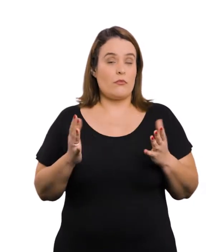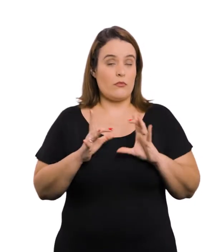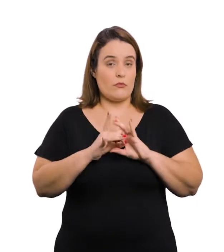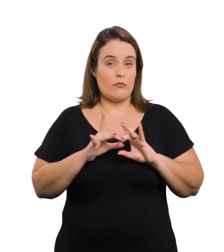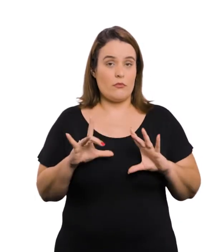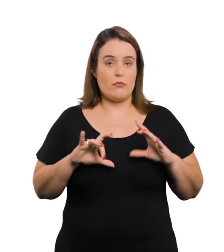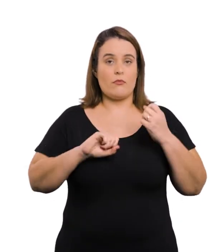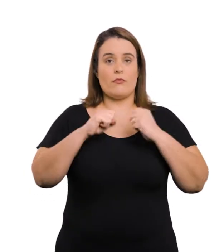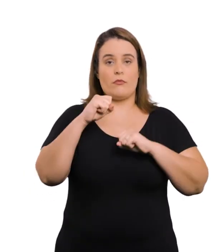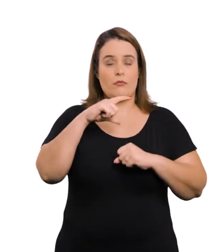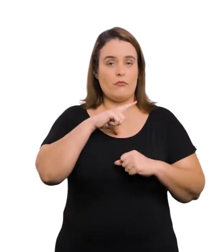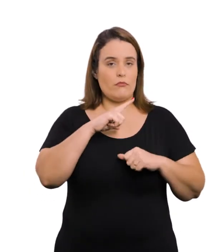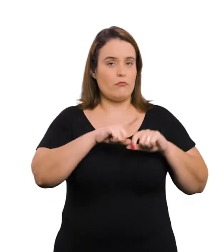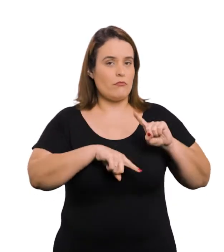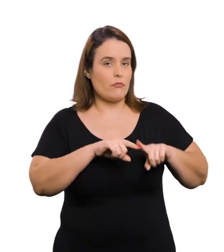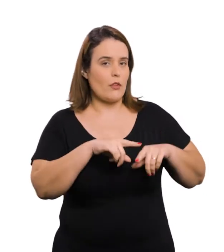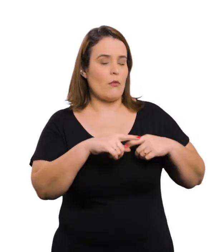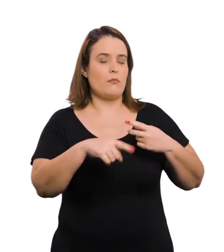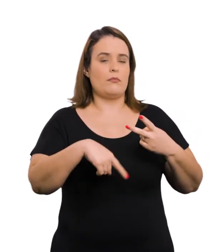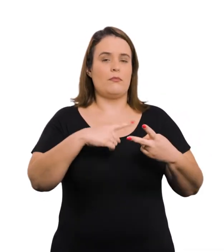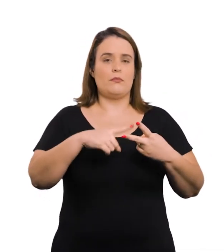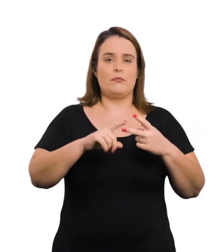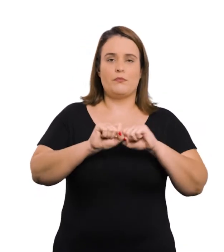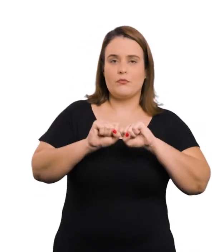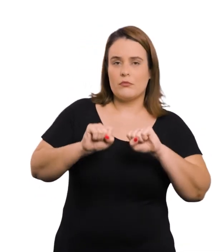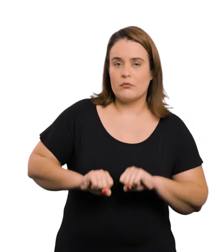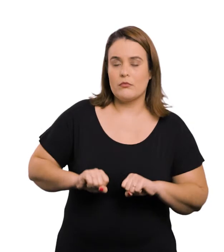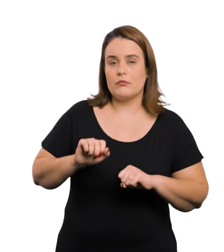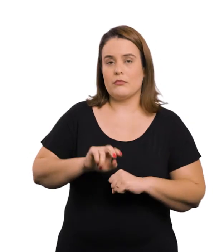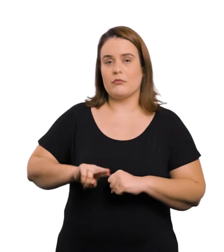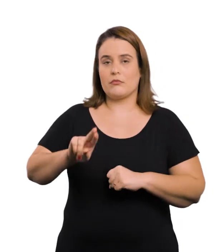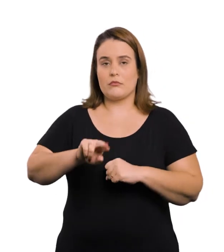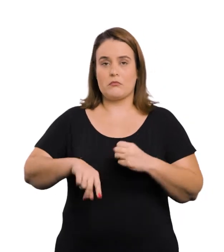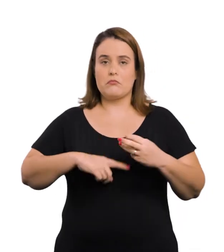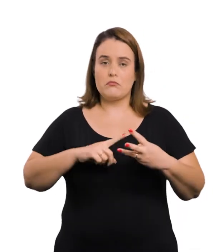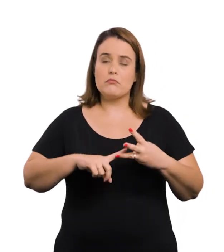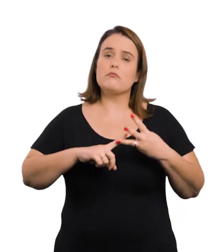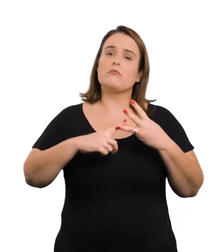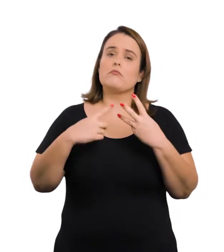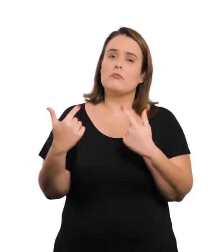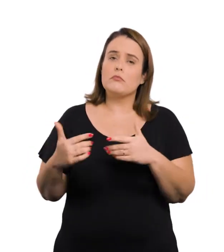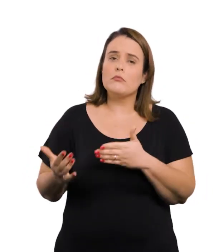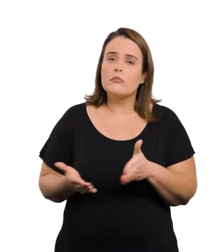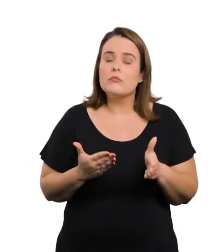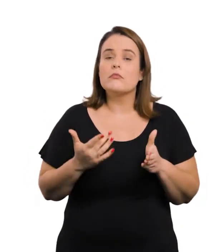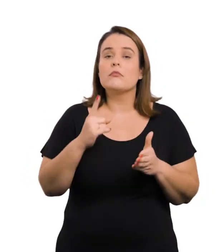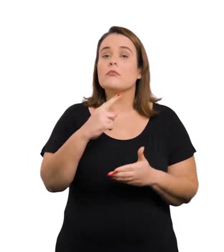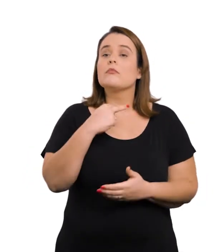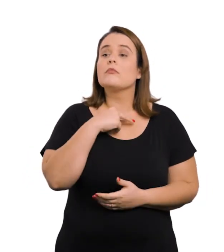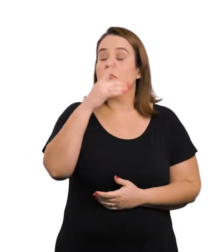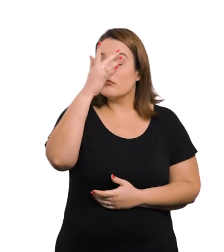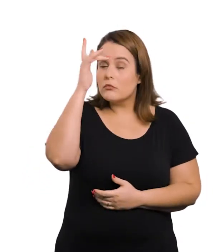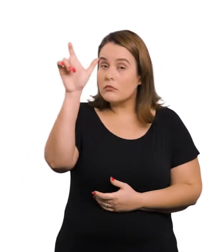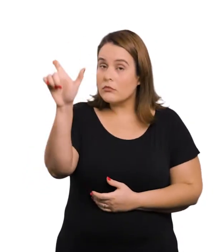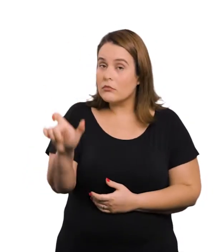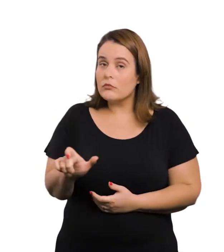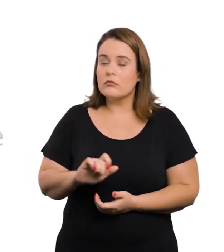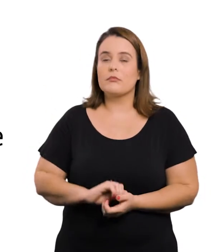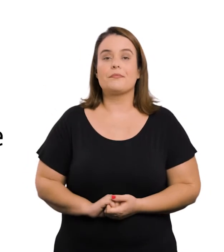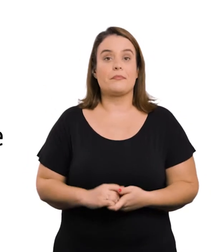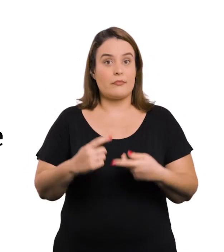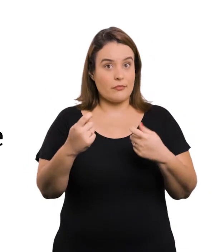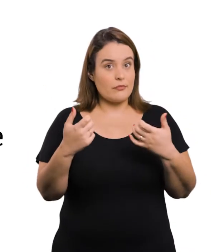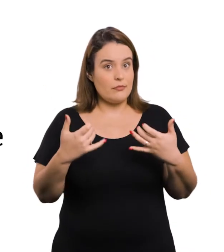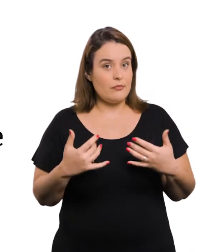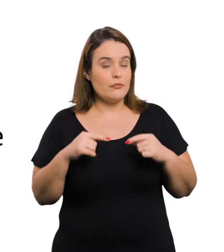relacionando as tarefas, equipamentos, sistemas utilizados e atividades ao potencial profissional que ocupará a vaga.